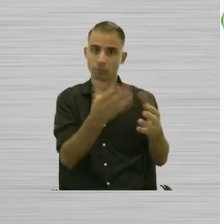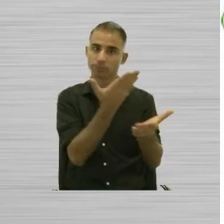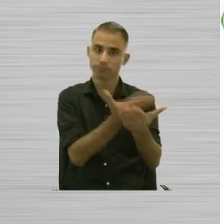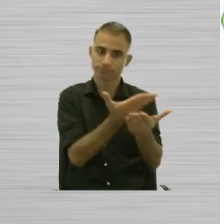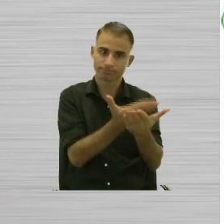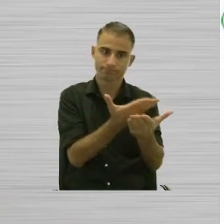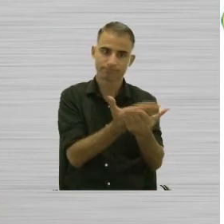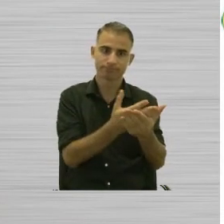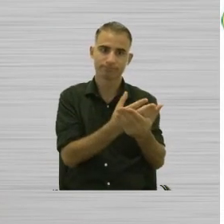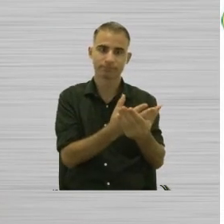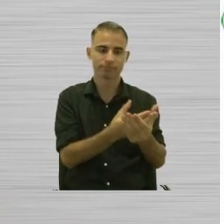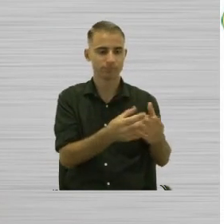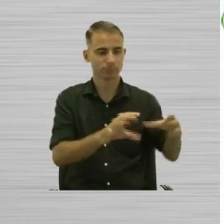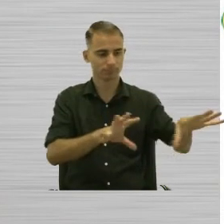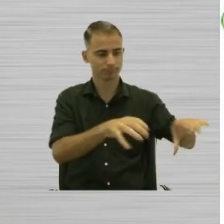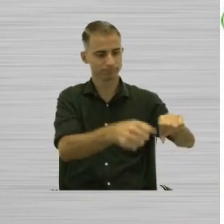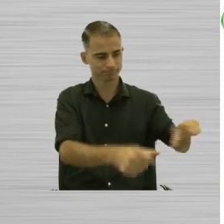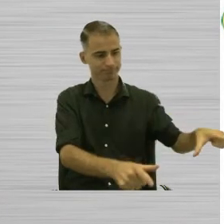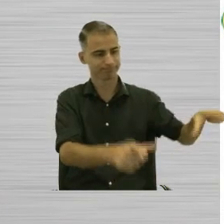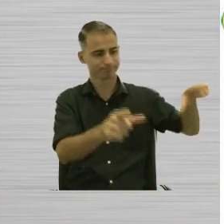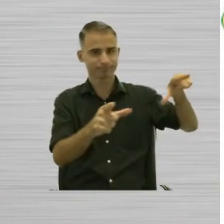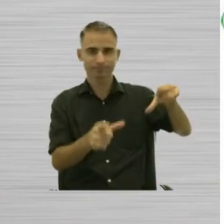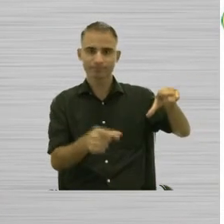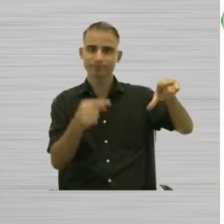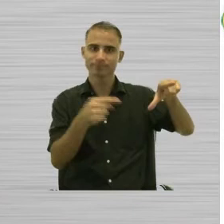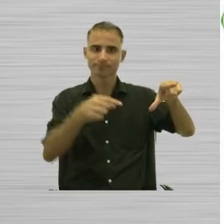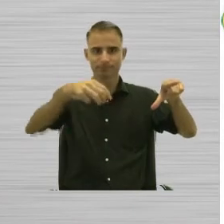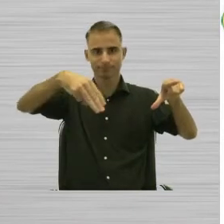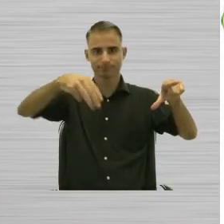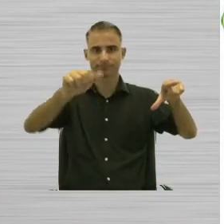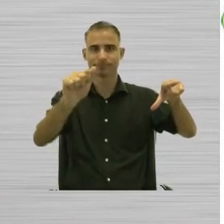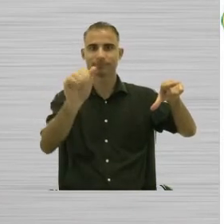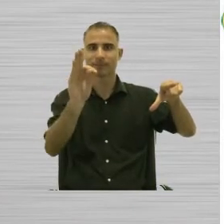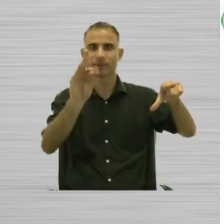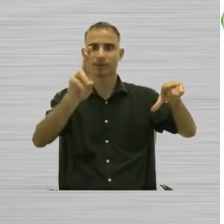você consegue trabalhar o cuidado dos pacientes